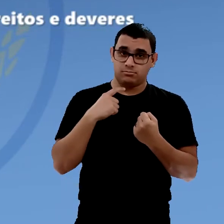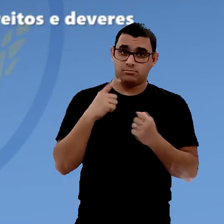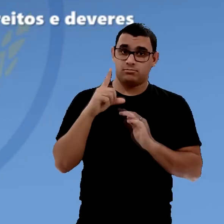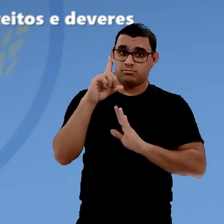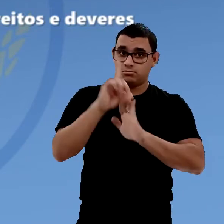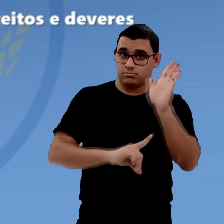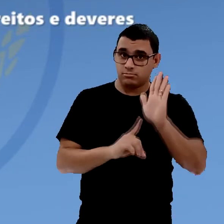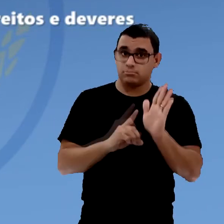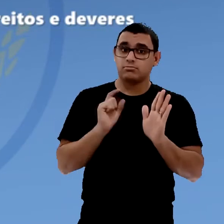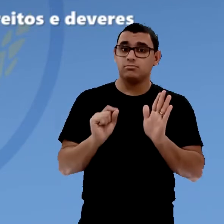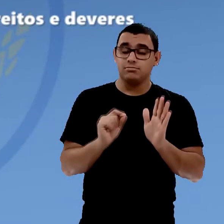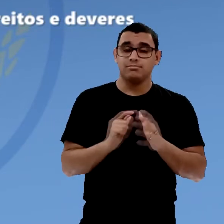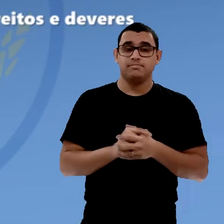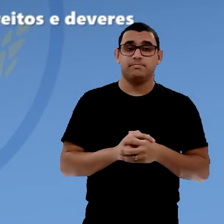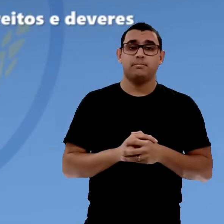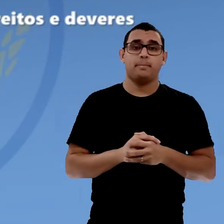a